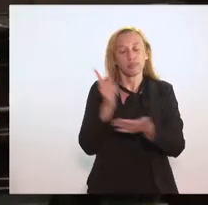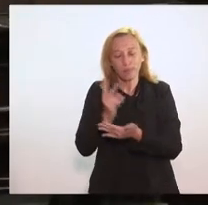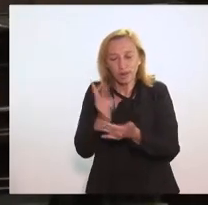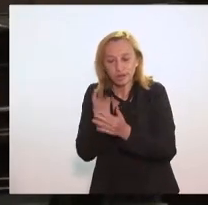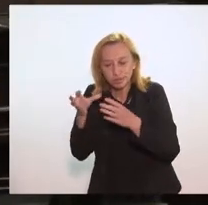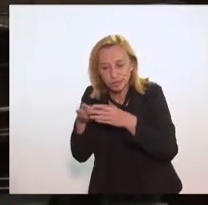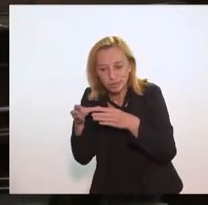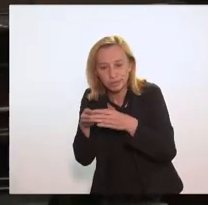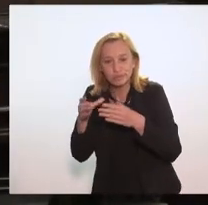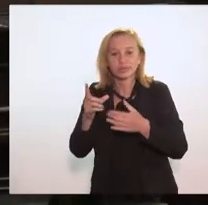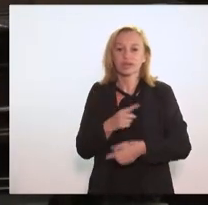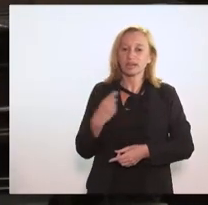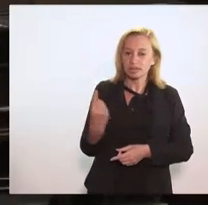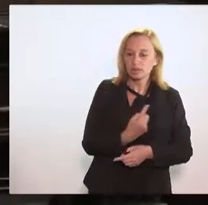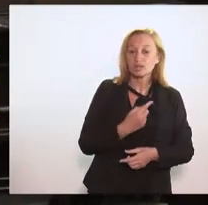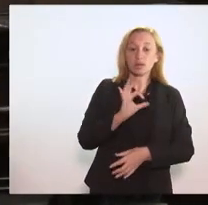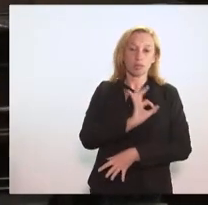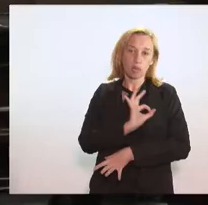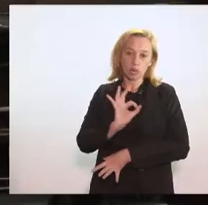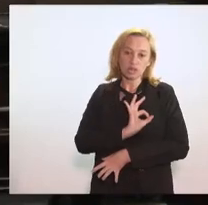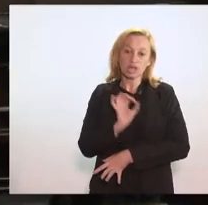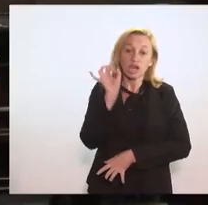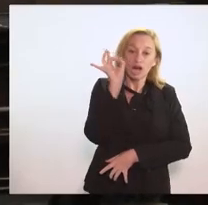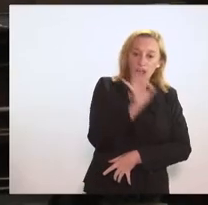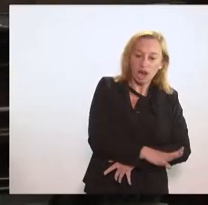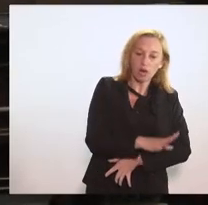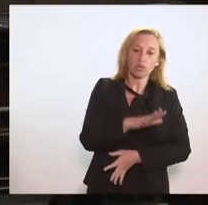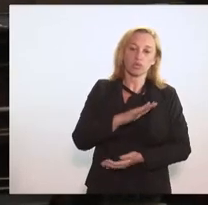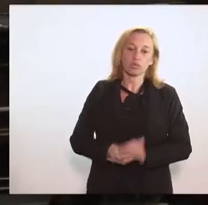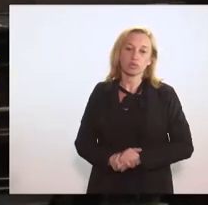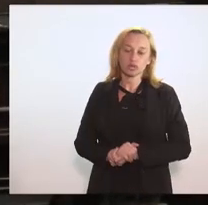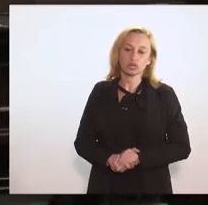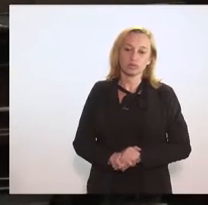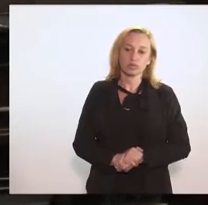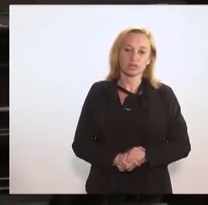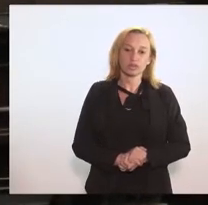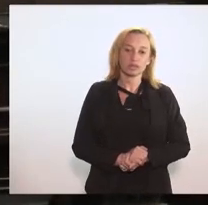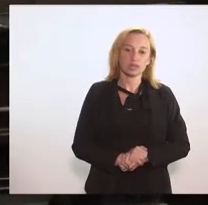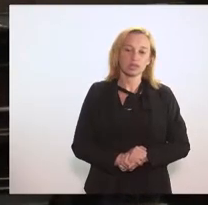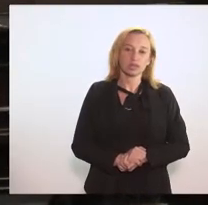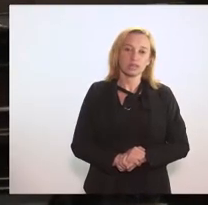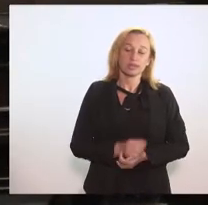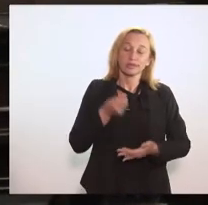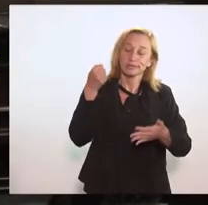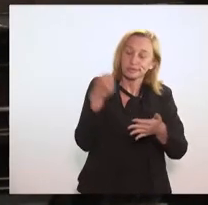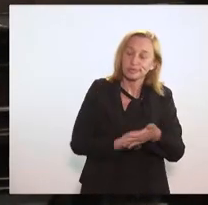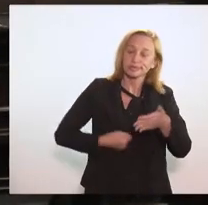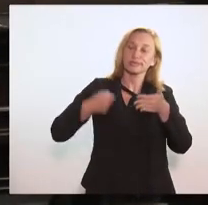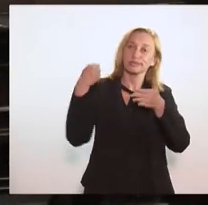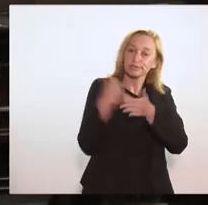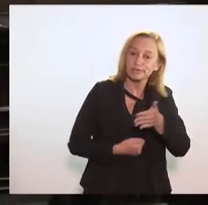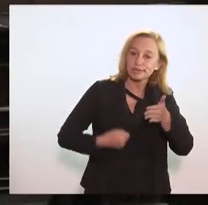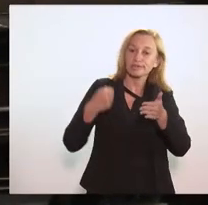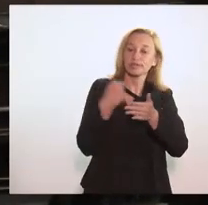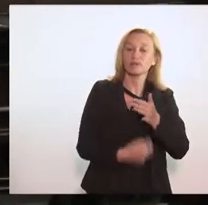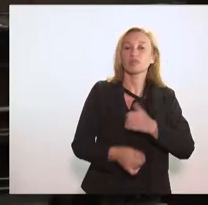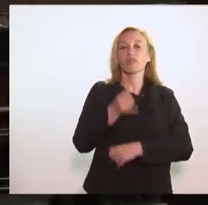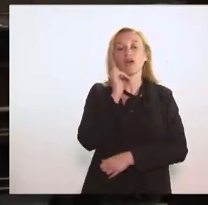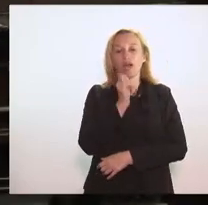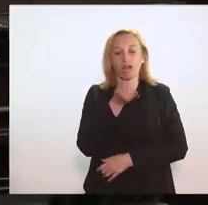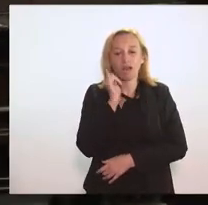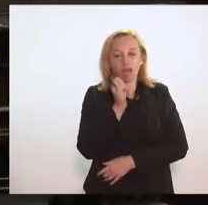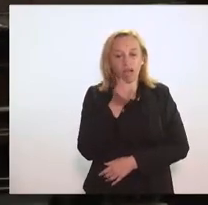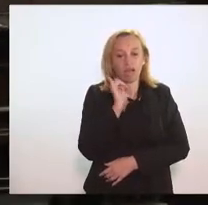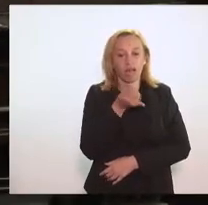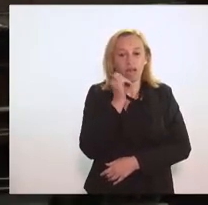mês no grupo a nossa polícia A Última Fronteira com caos nessa insistência de uma narrativa